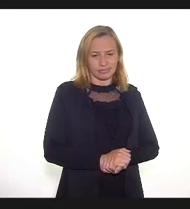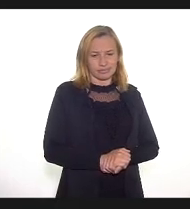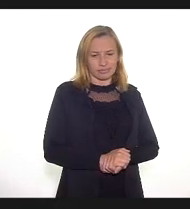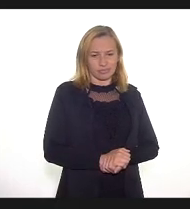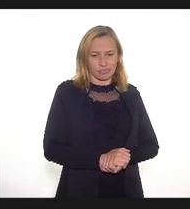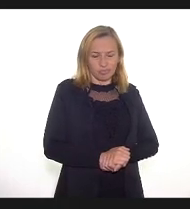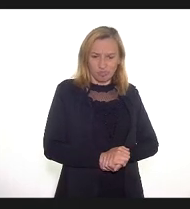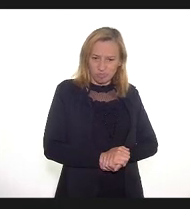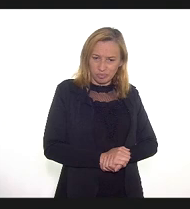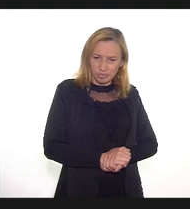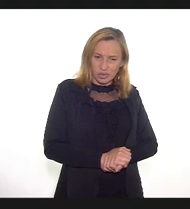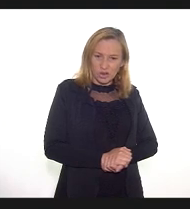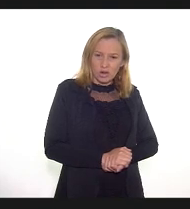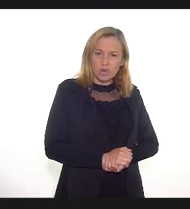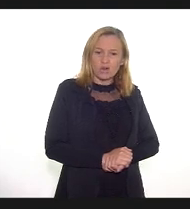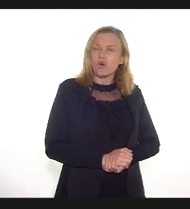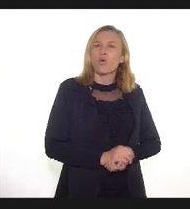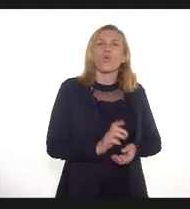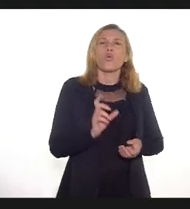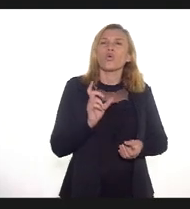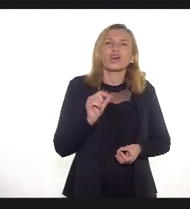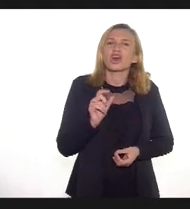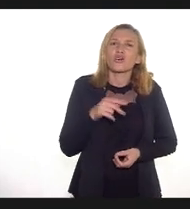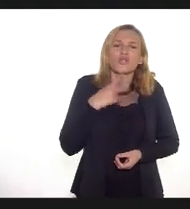Qual foi a ofensa que eu causei?